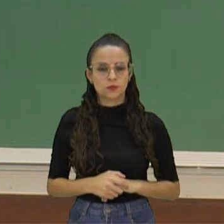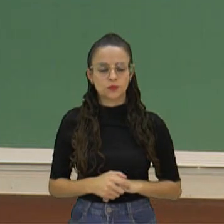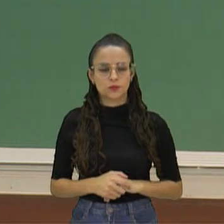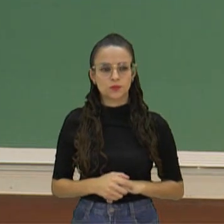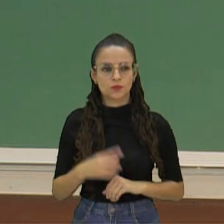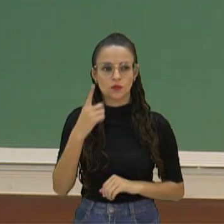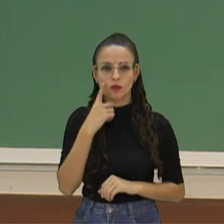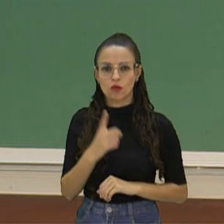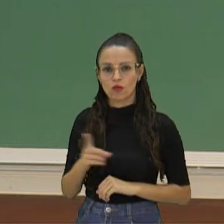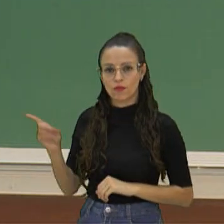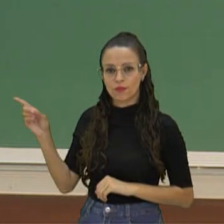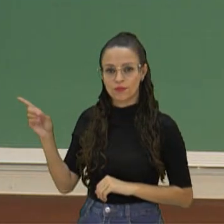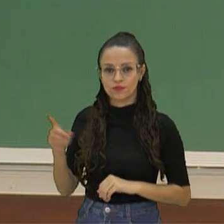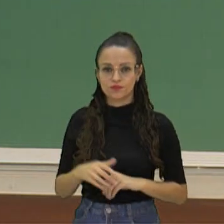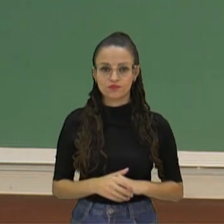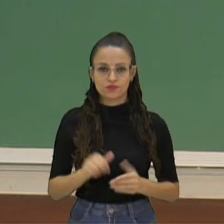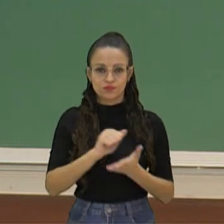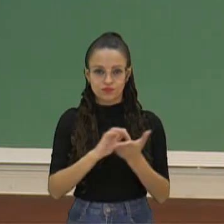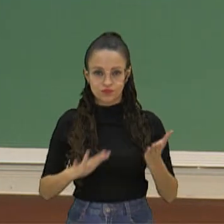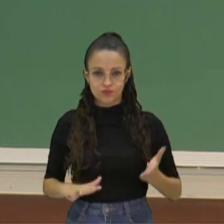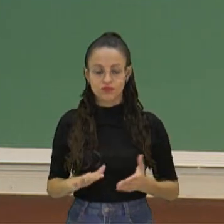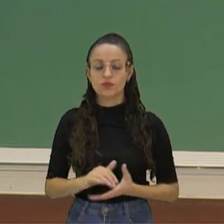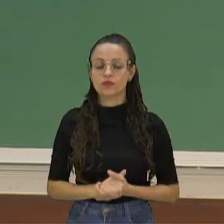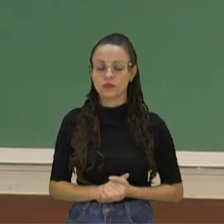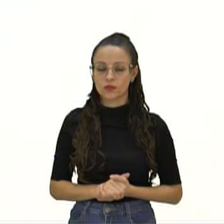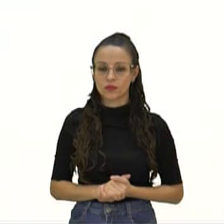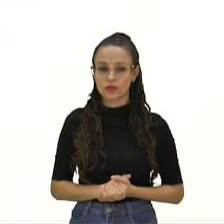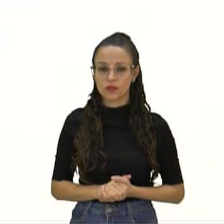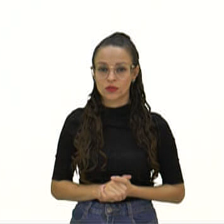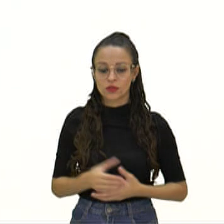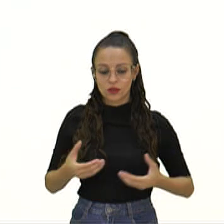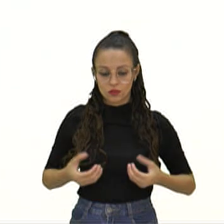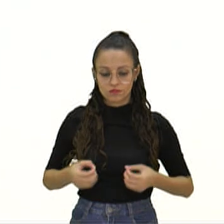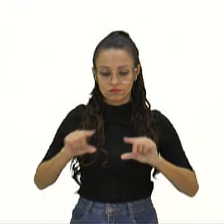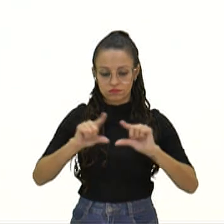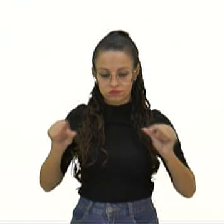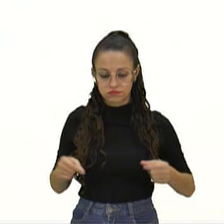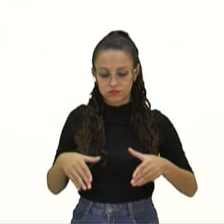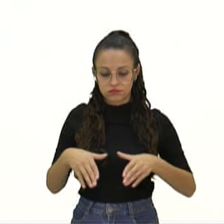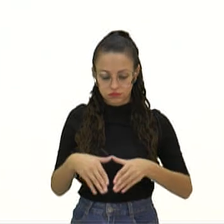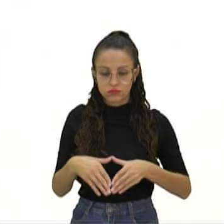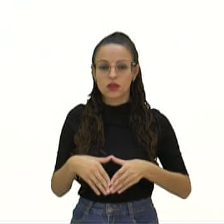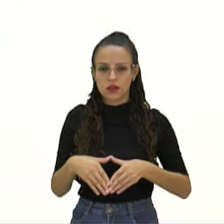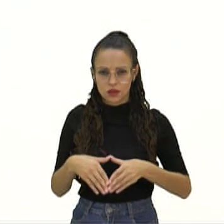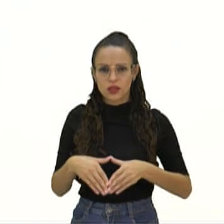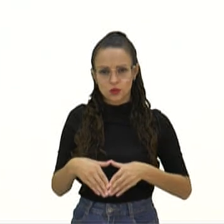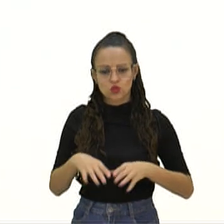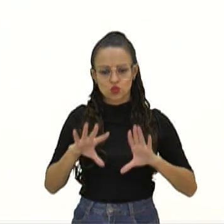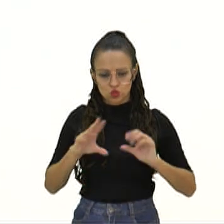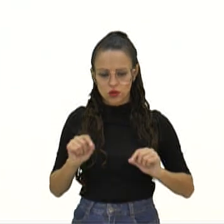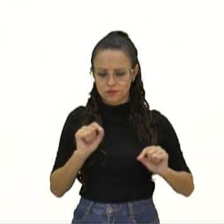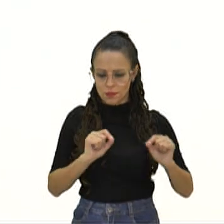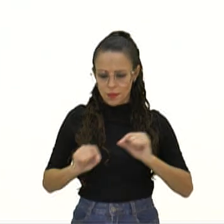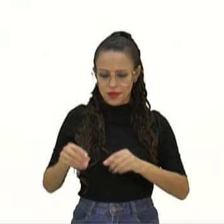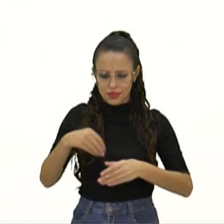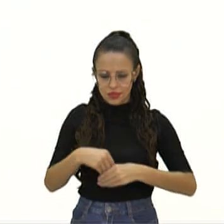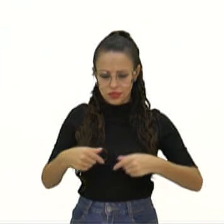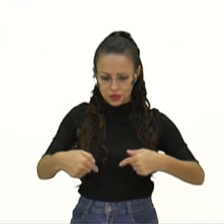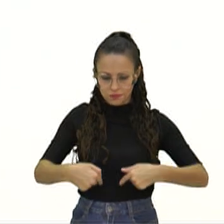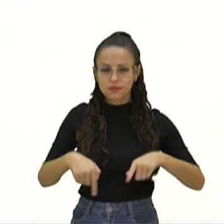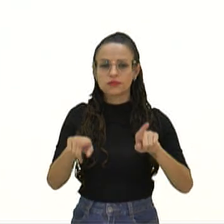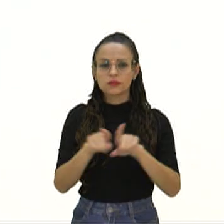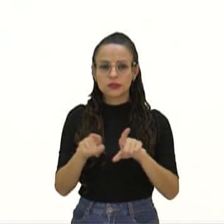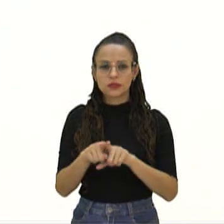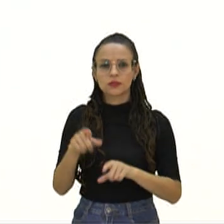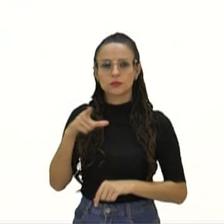Vamos a um exercício. O sistema reprodutor feminino é formado, além dos órgãos internos que estão ali no abdômen, né? Eles são